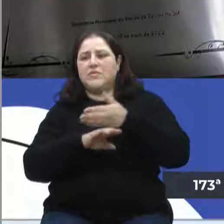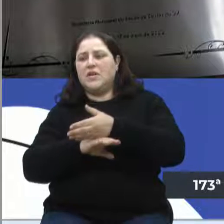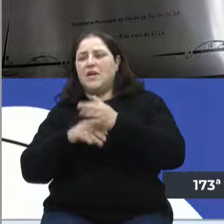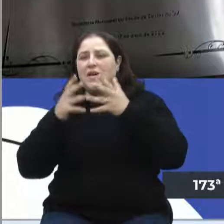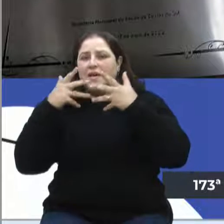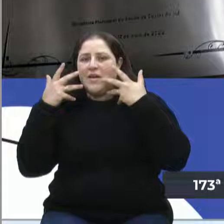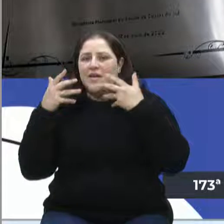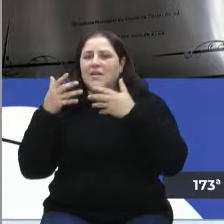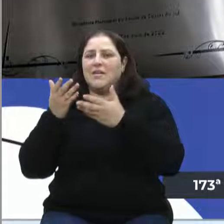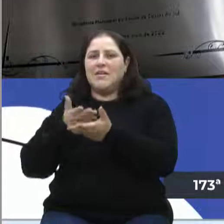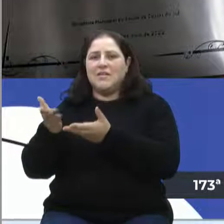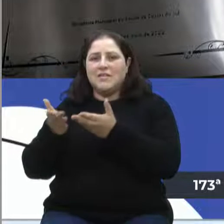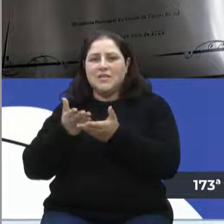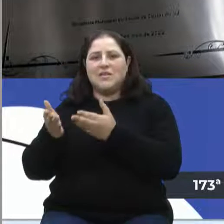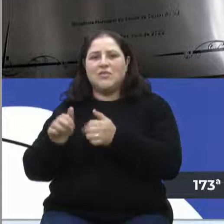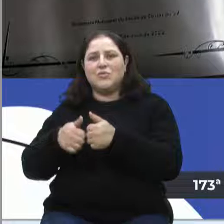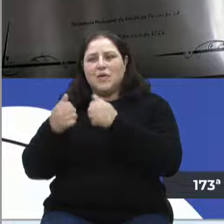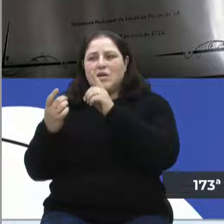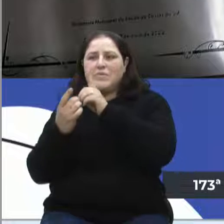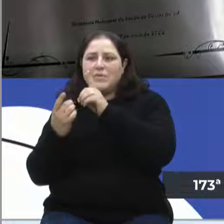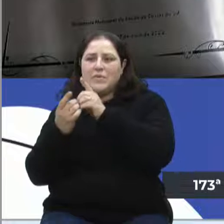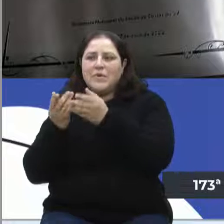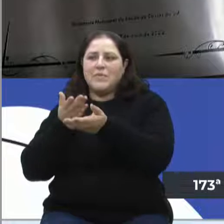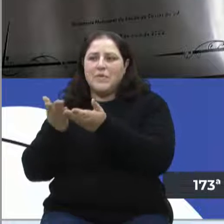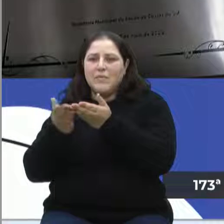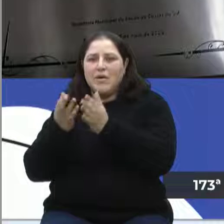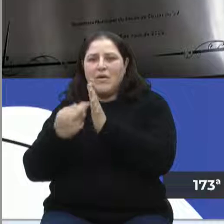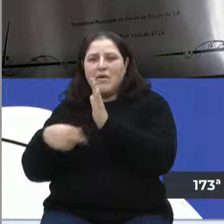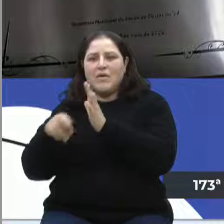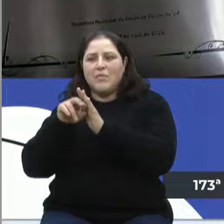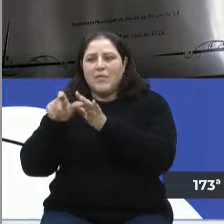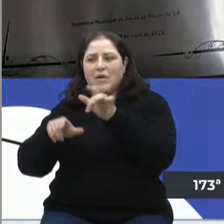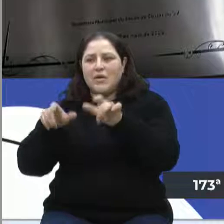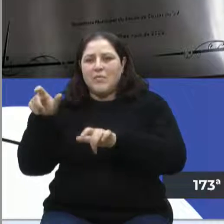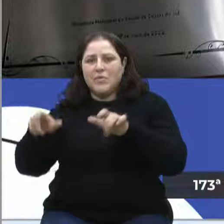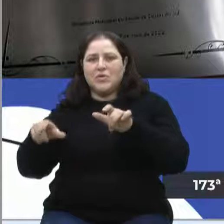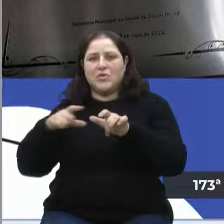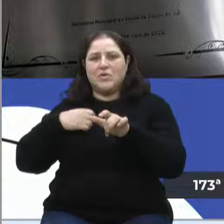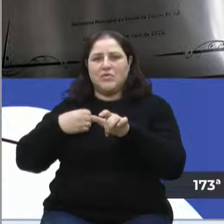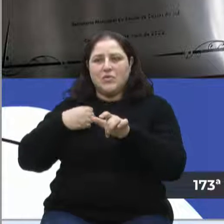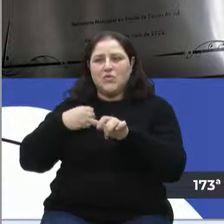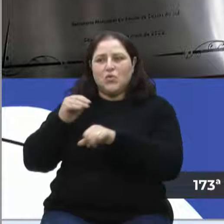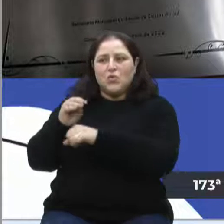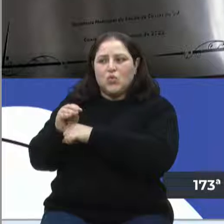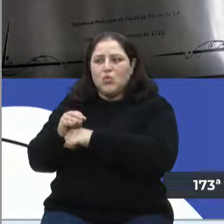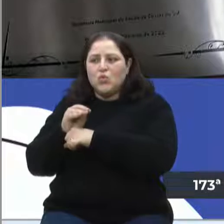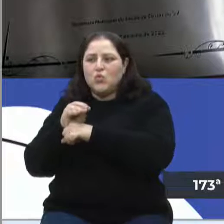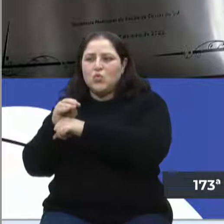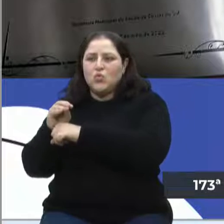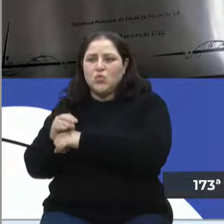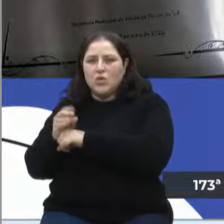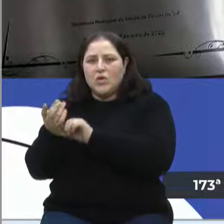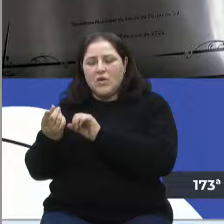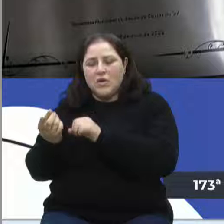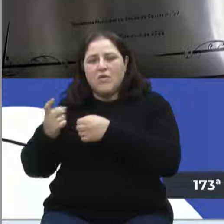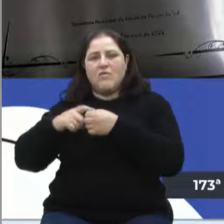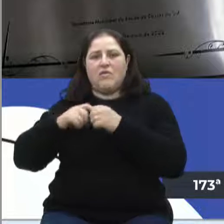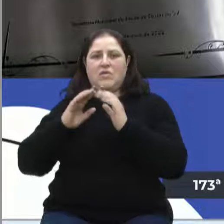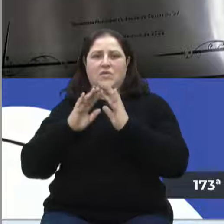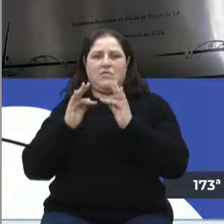sorriso, dando o seu melhor para reabilitar e para que aquelas pessoas que estivessem ao cuidado dela voltassem para